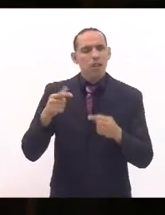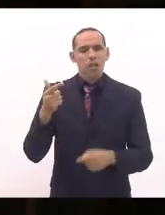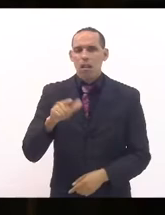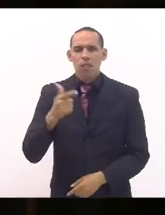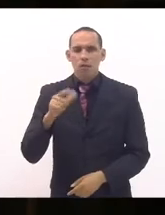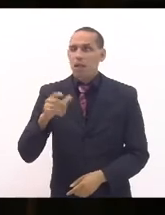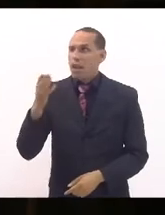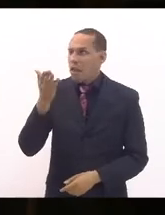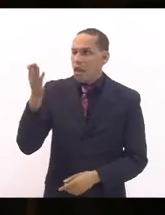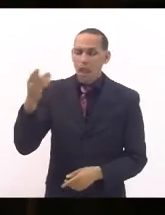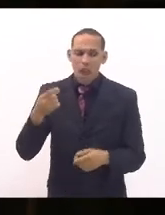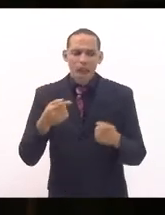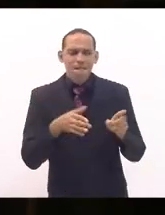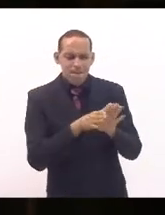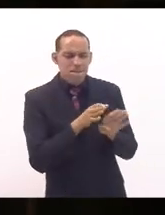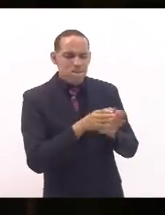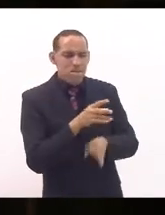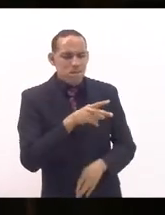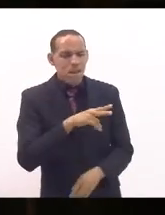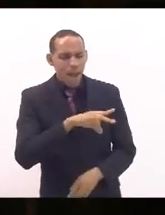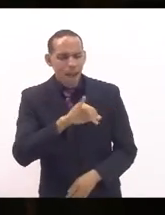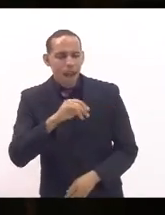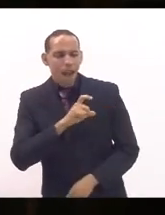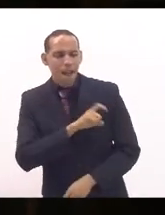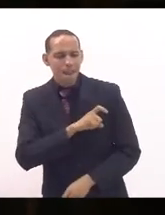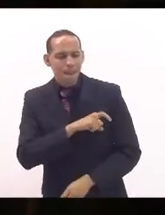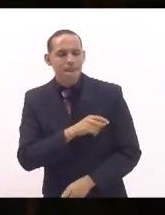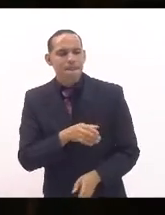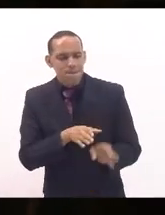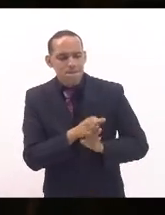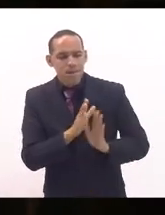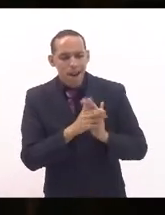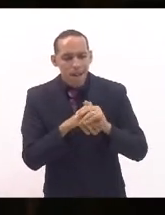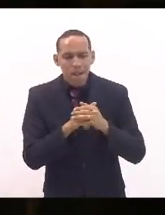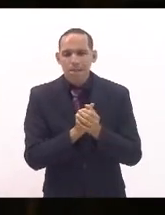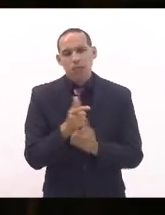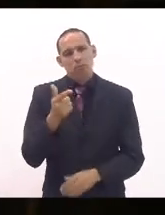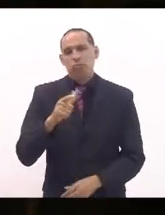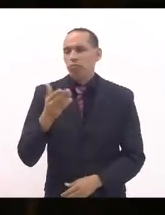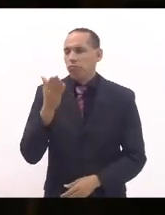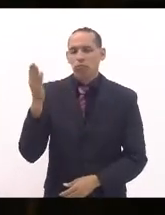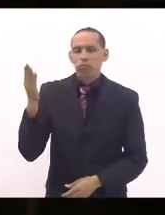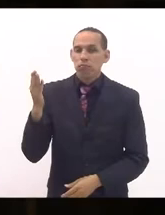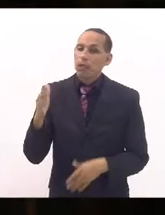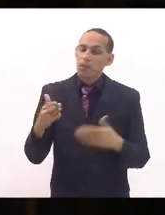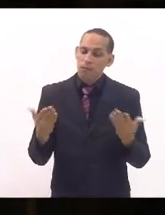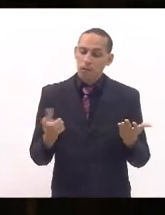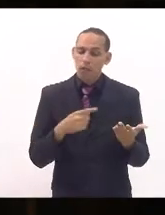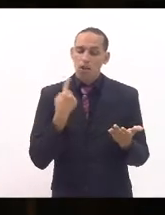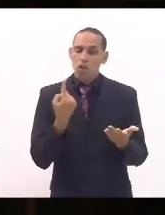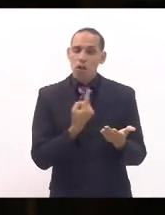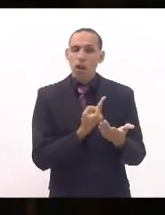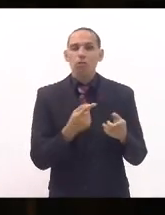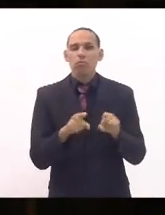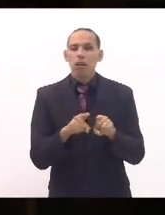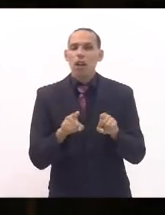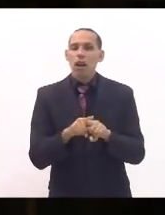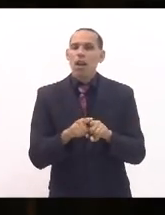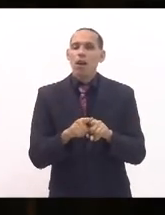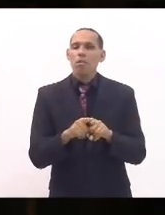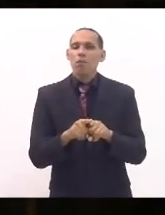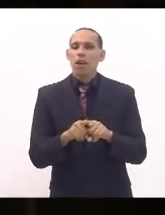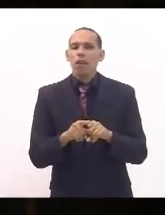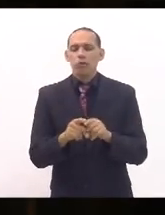orientação da chefia das torcidas nesse sentido. Então, nós também vamos avançar nessa